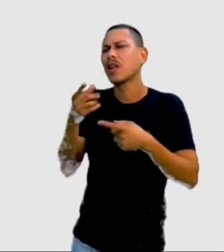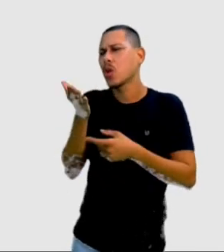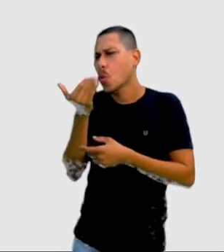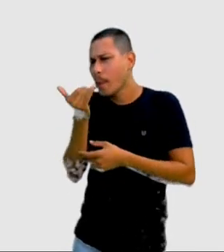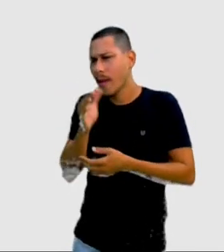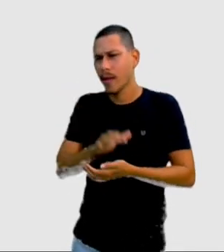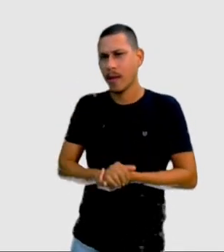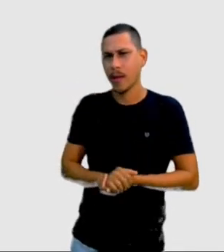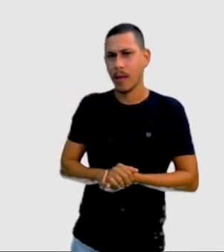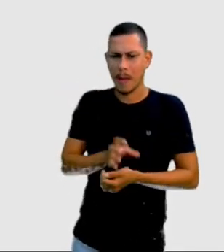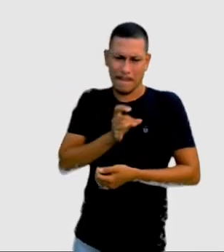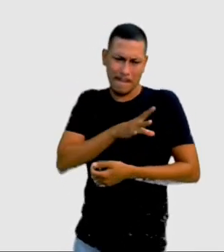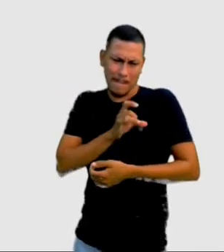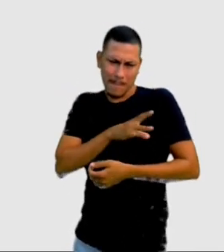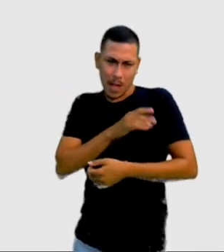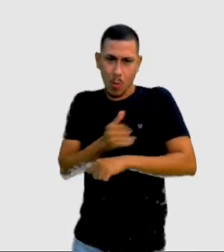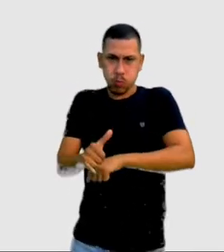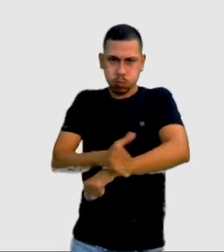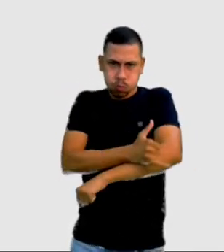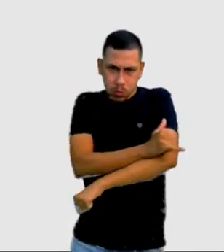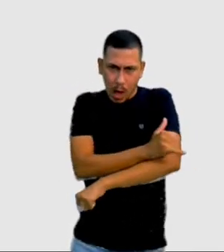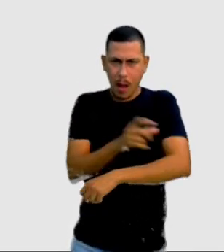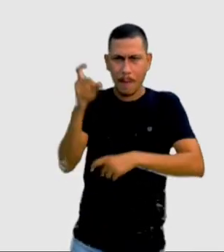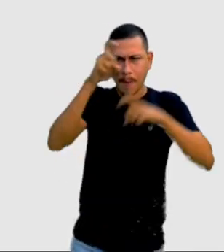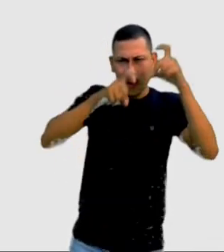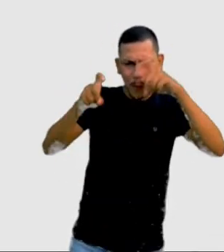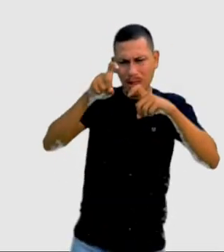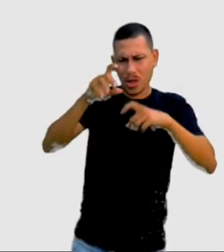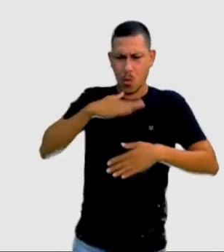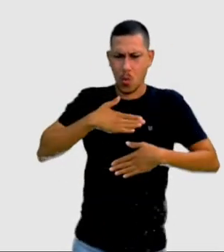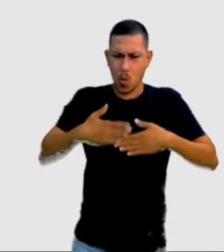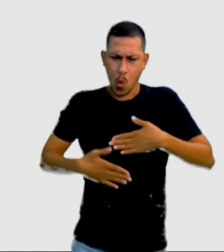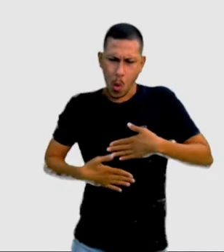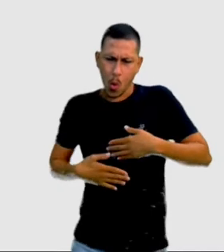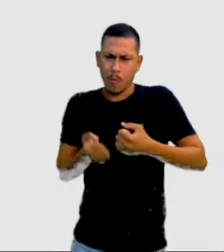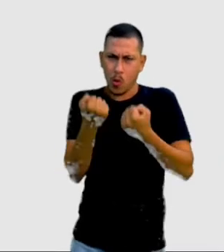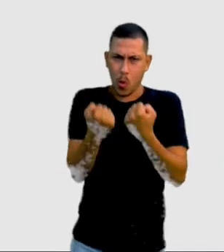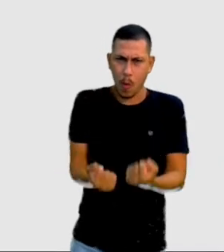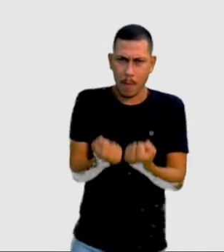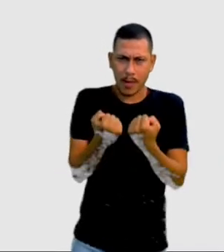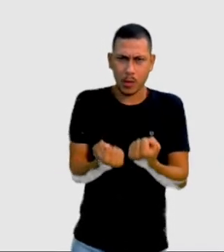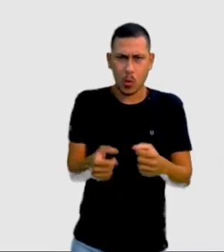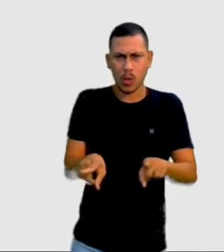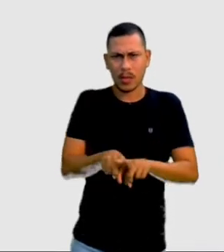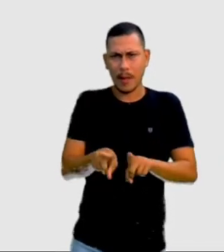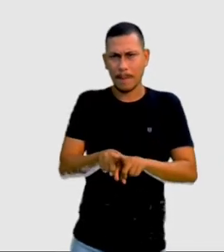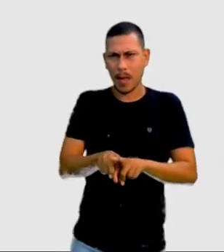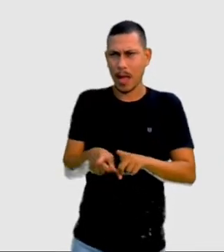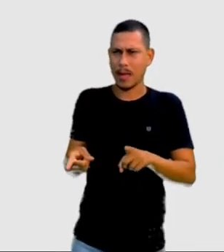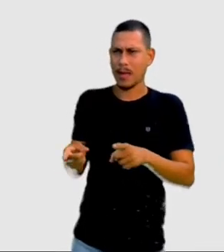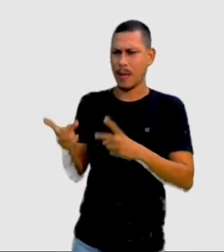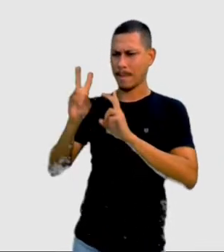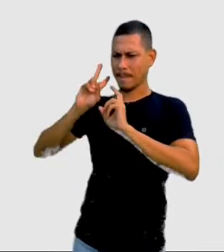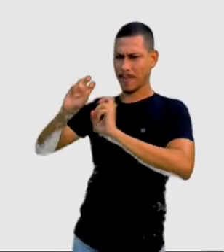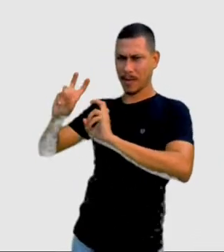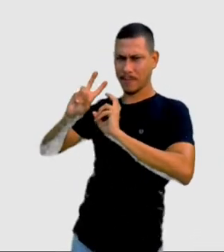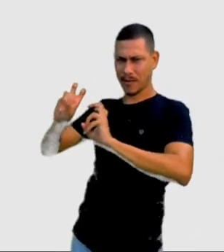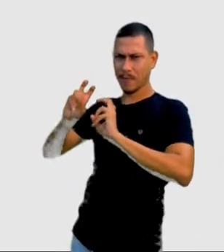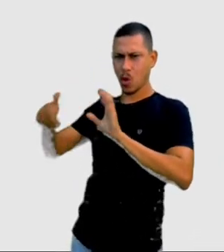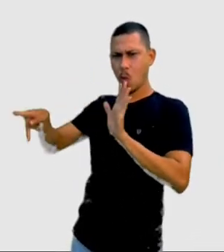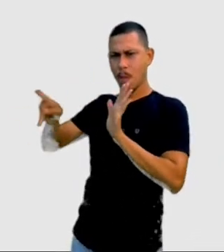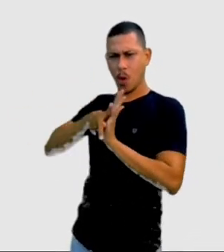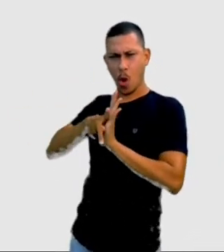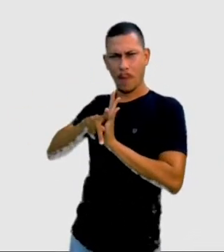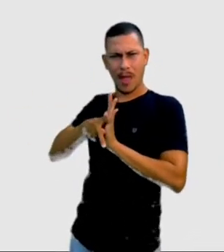medo duradouro de ganhar peso, preocupação com o peso e o corpo, uma autoimagem extremamente negativa, né? Ou seja,